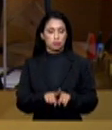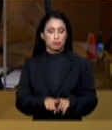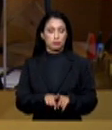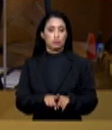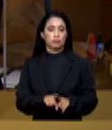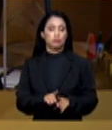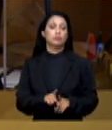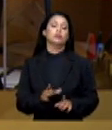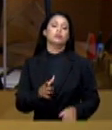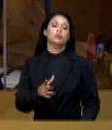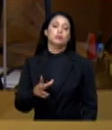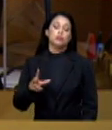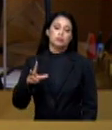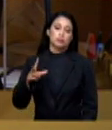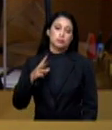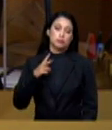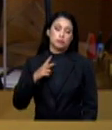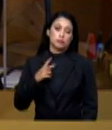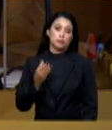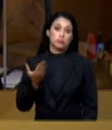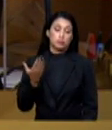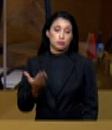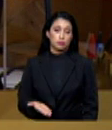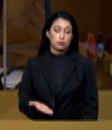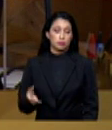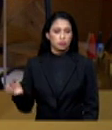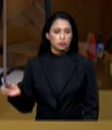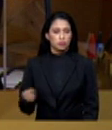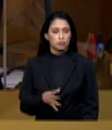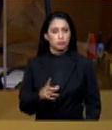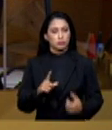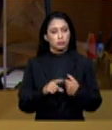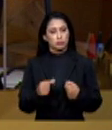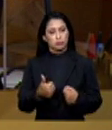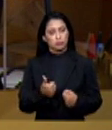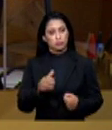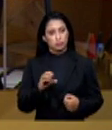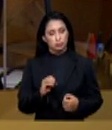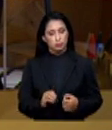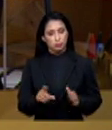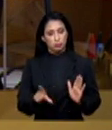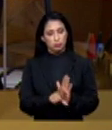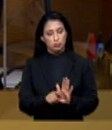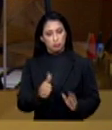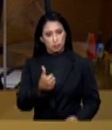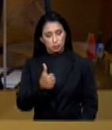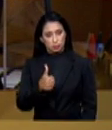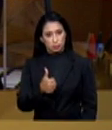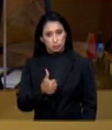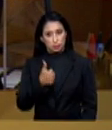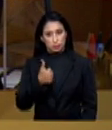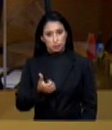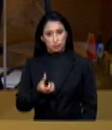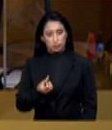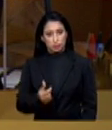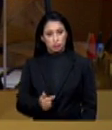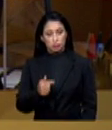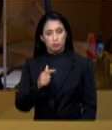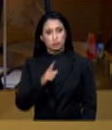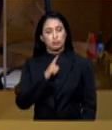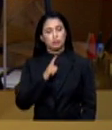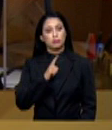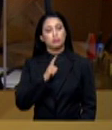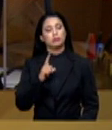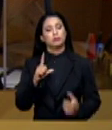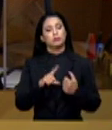público-privadas que o artigo 10 da Lei 11107 fez homenagem Expressa o artigo